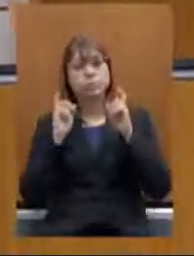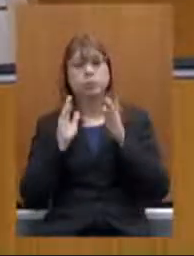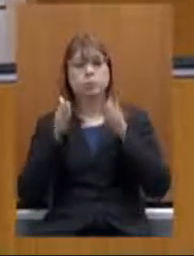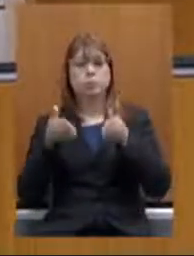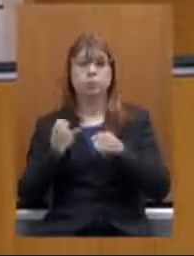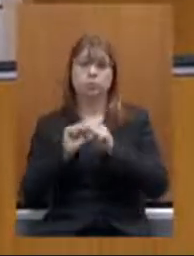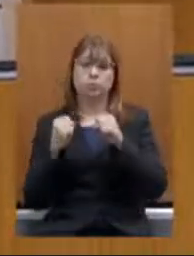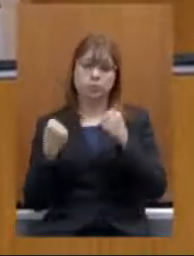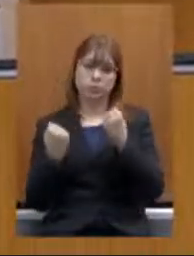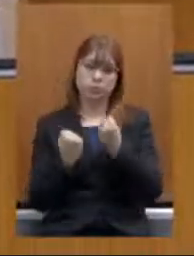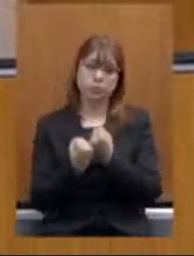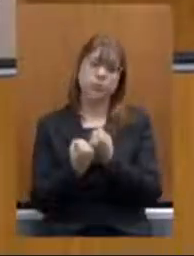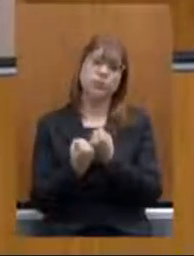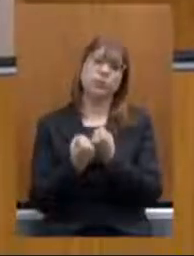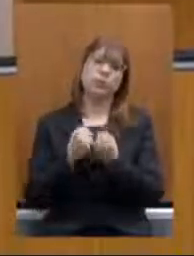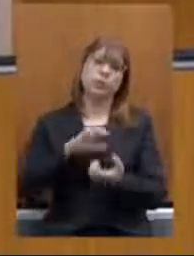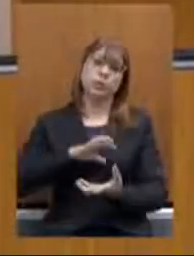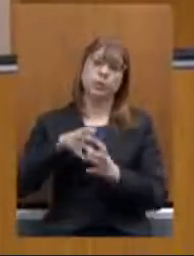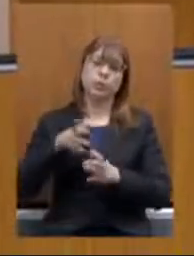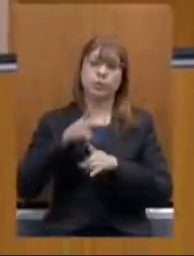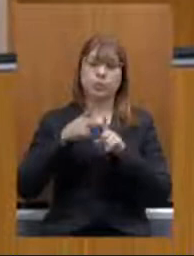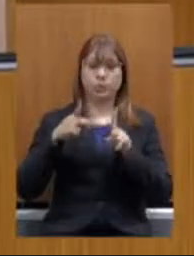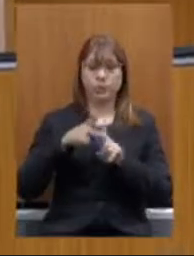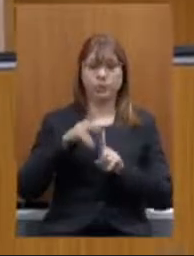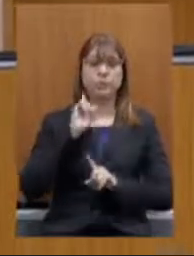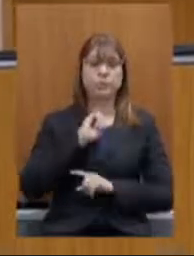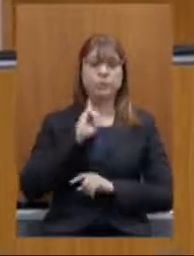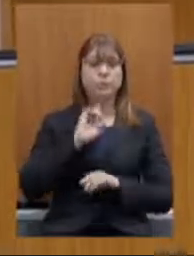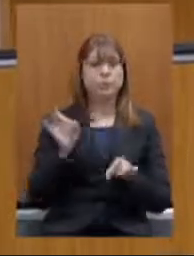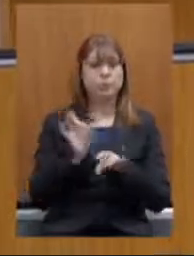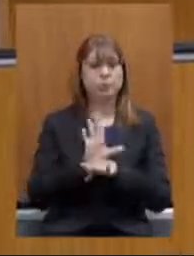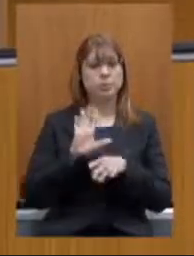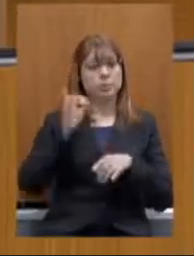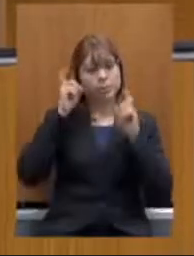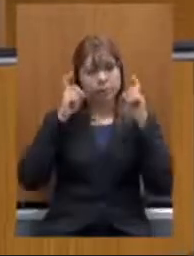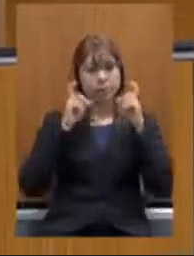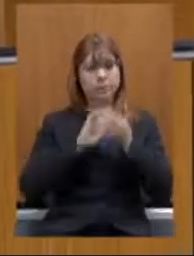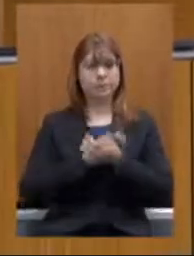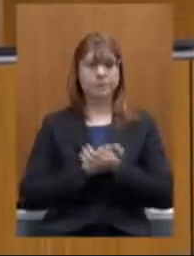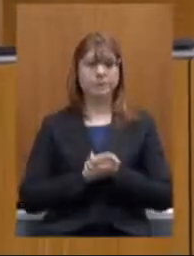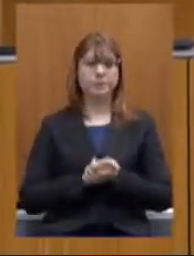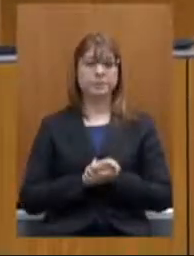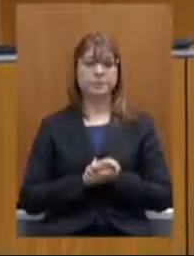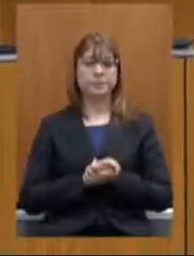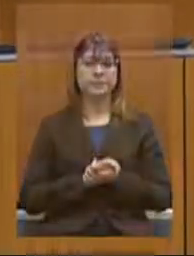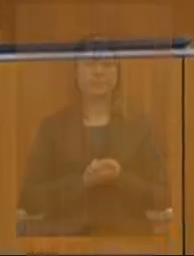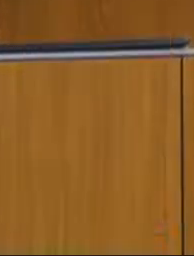realização do seminário reforma da previdência de minas gerais levanta-se a reunião